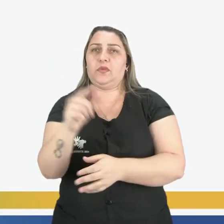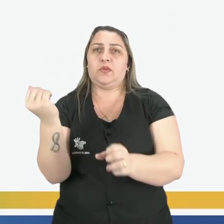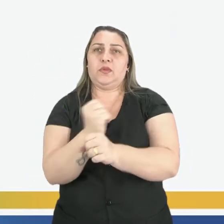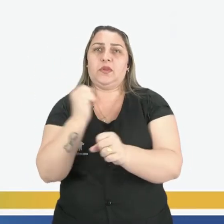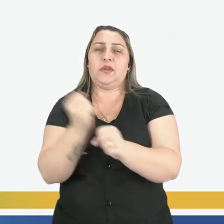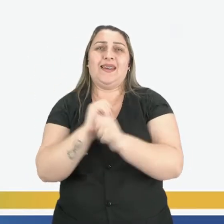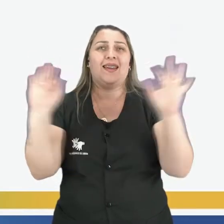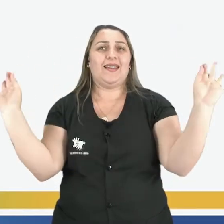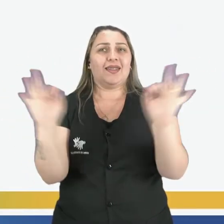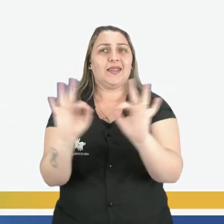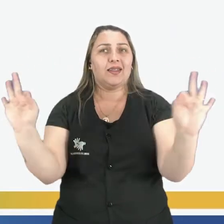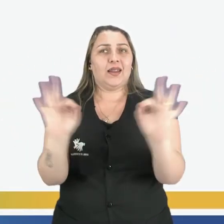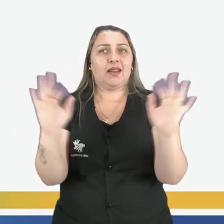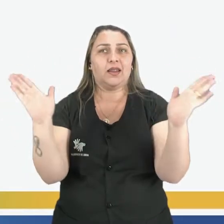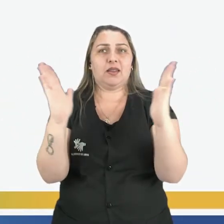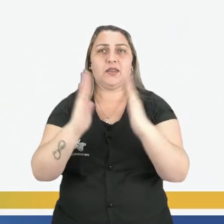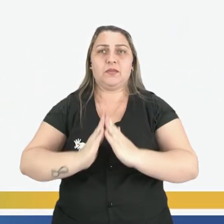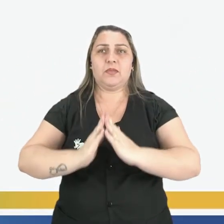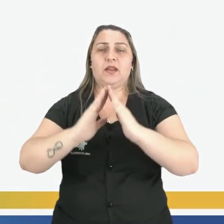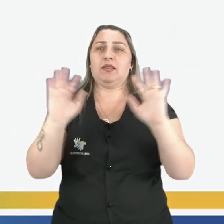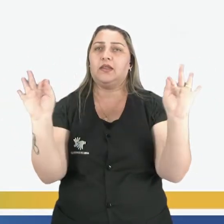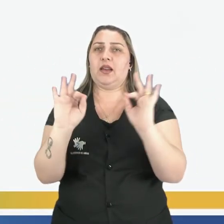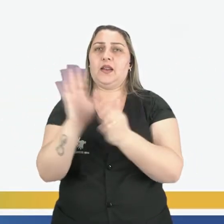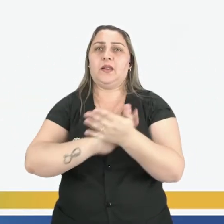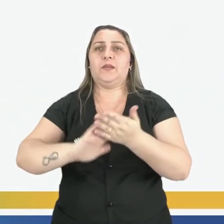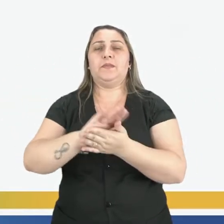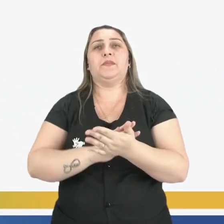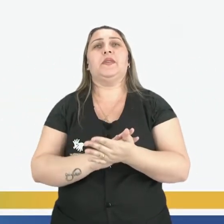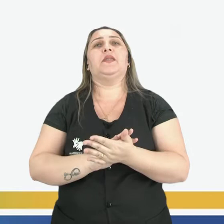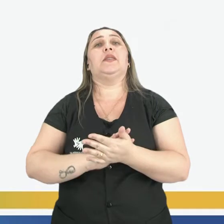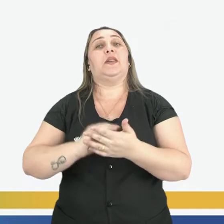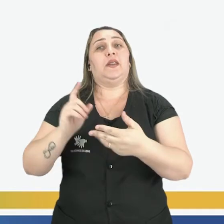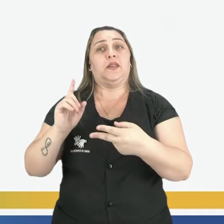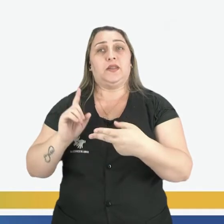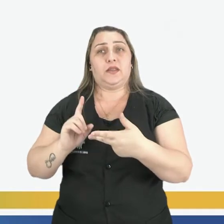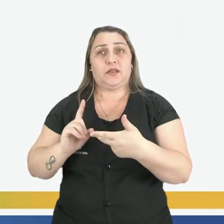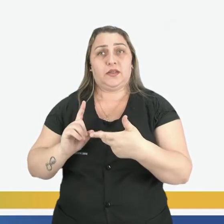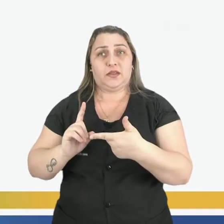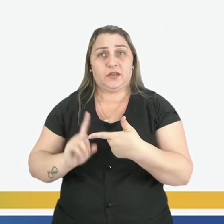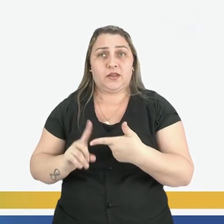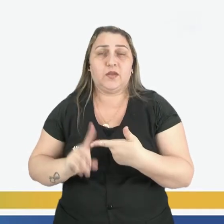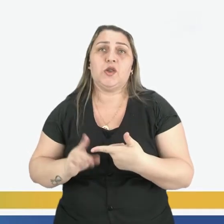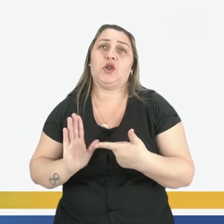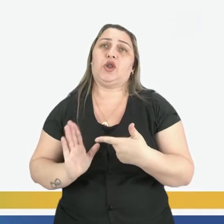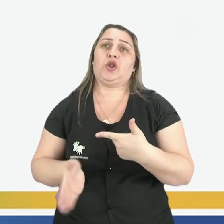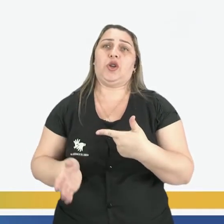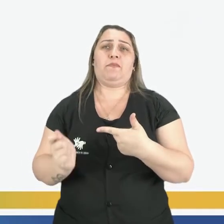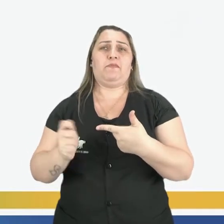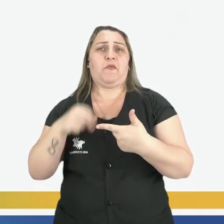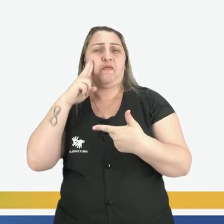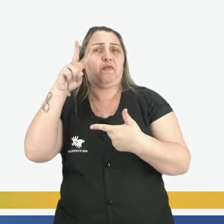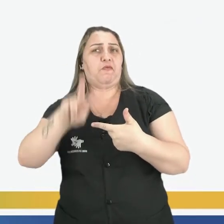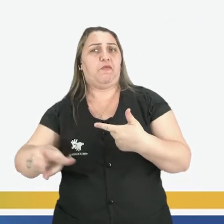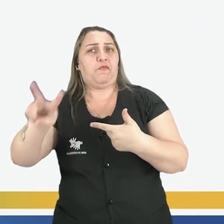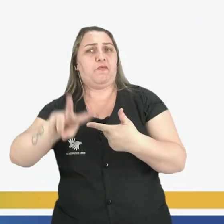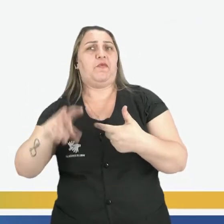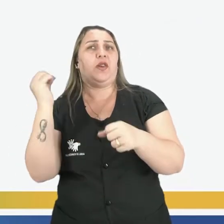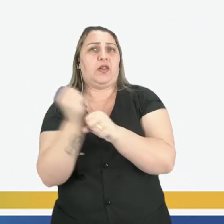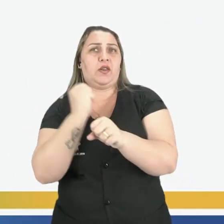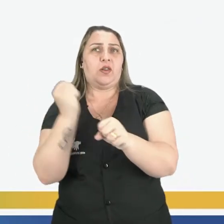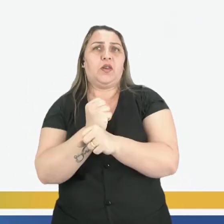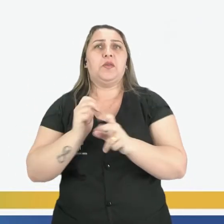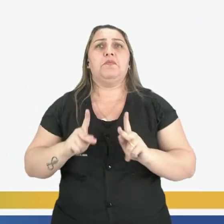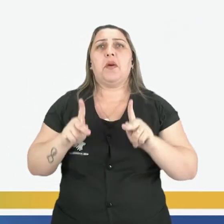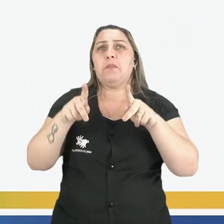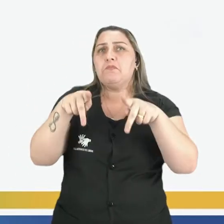construções ali de moradias nem de nada. Na segunda imagem, já é possível observar as